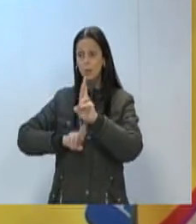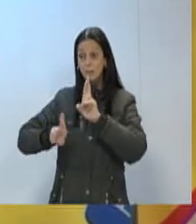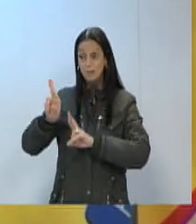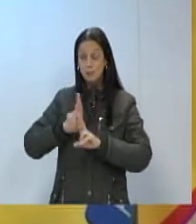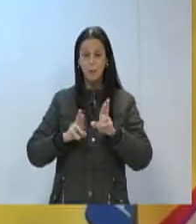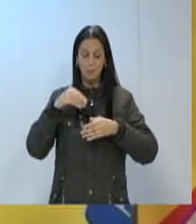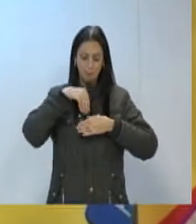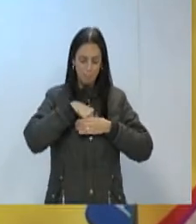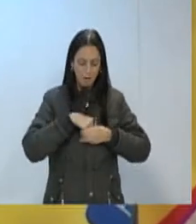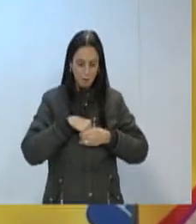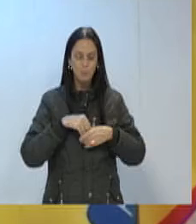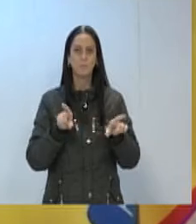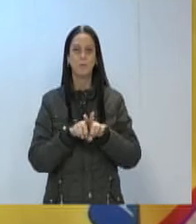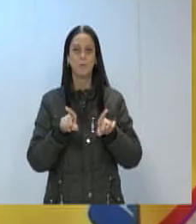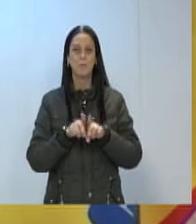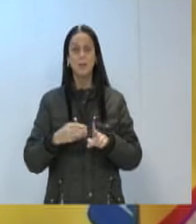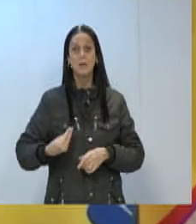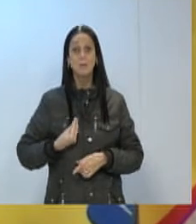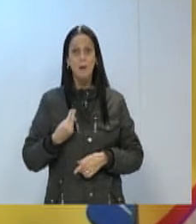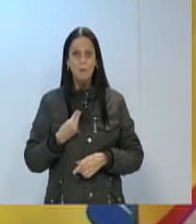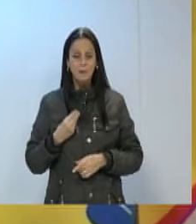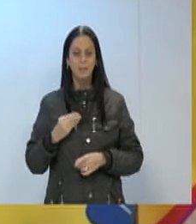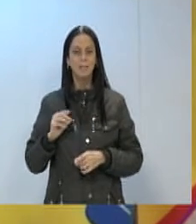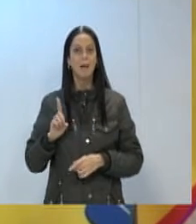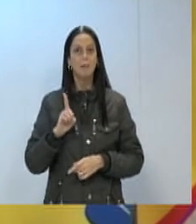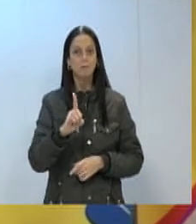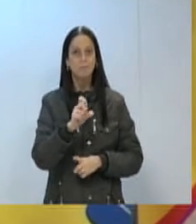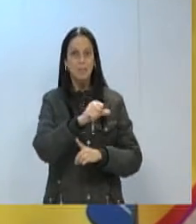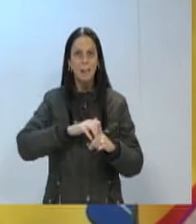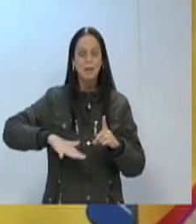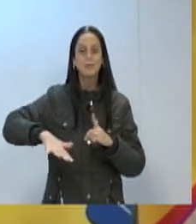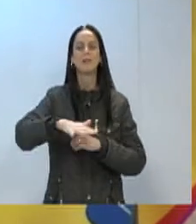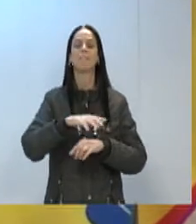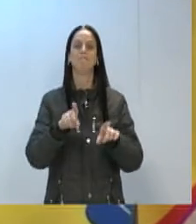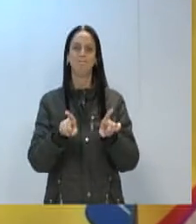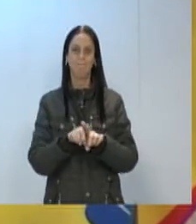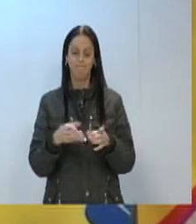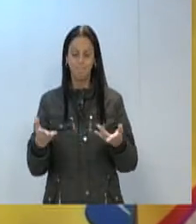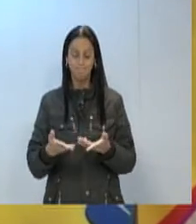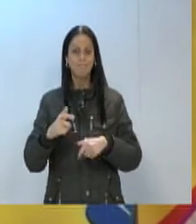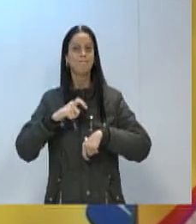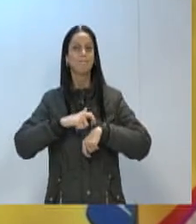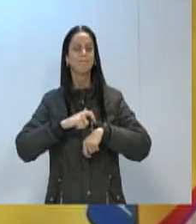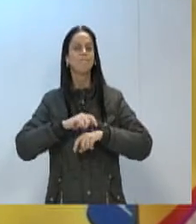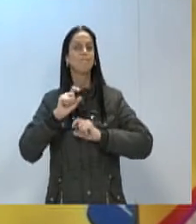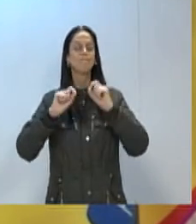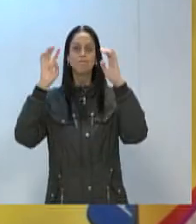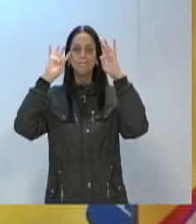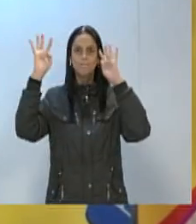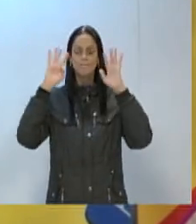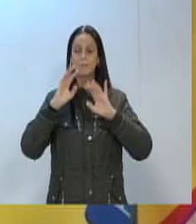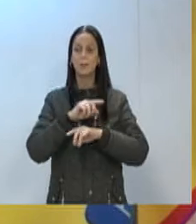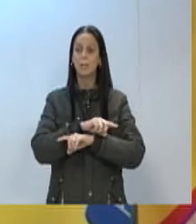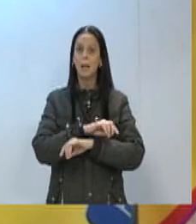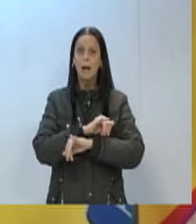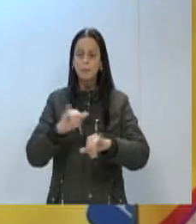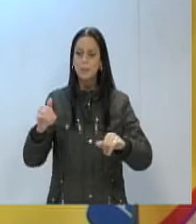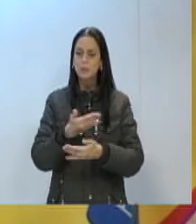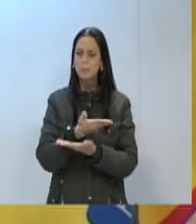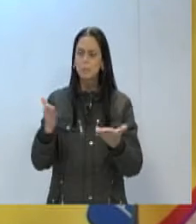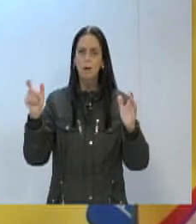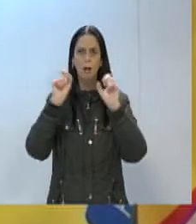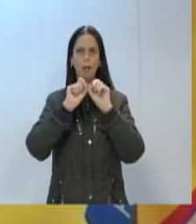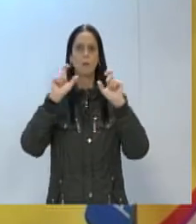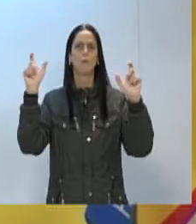pessoal e na sua vida em sociedade então a reflexão que a gente traz nesse momento é de alertar a toda comunidade